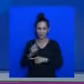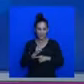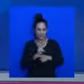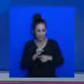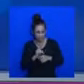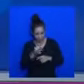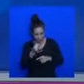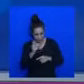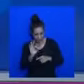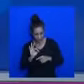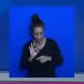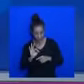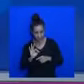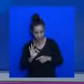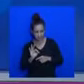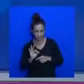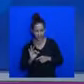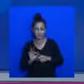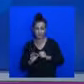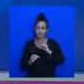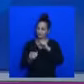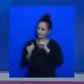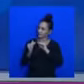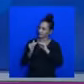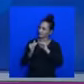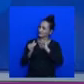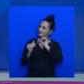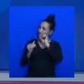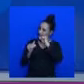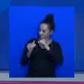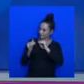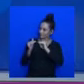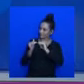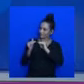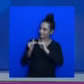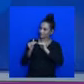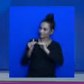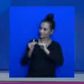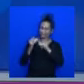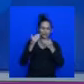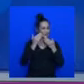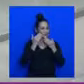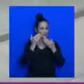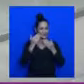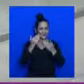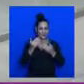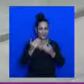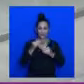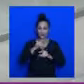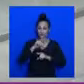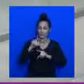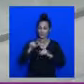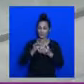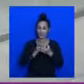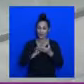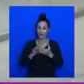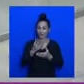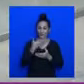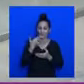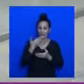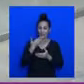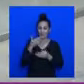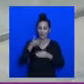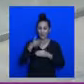As auditoras confirmam? Sim, confirmo. Sim, confirmo. Obrigado. Sorteio da Loto Fácil